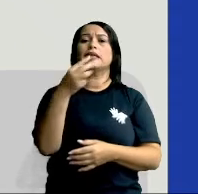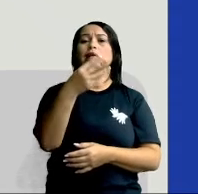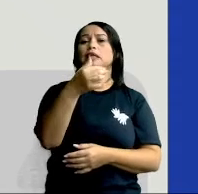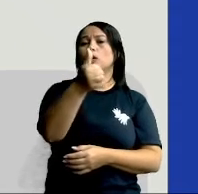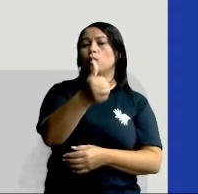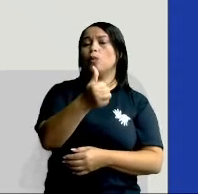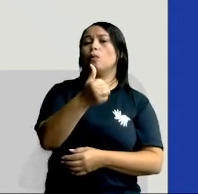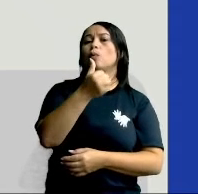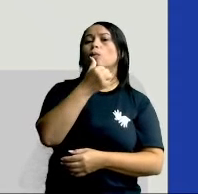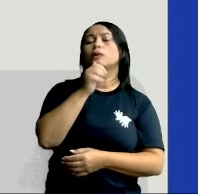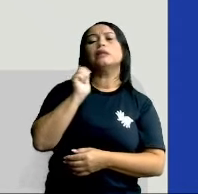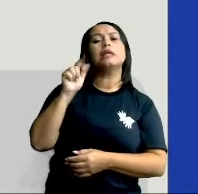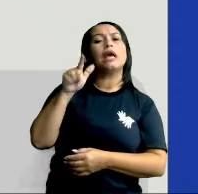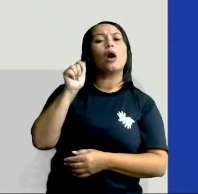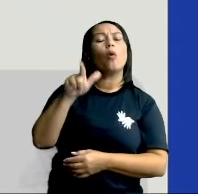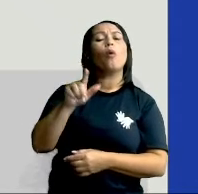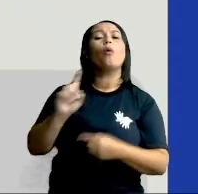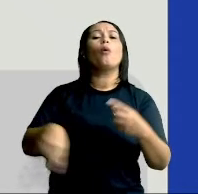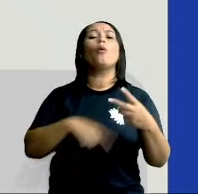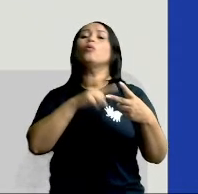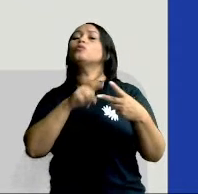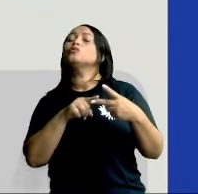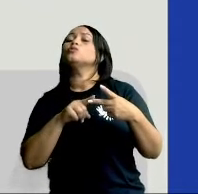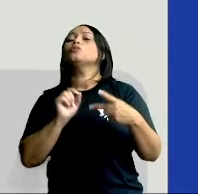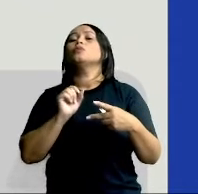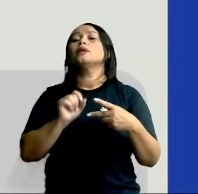agosto do corrente ano e